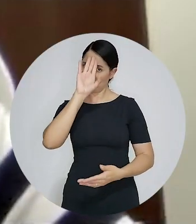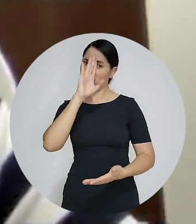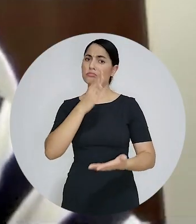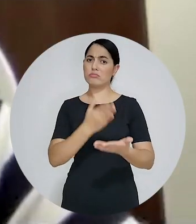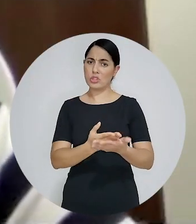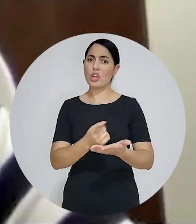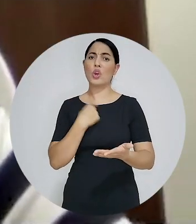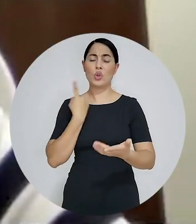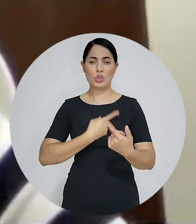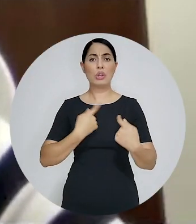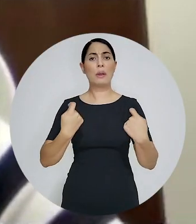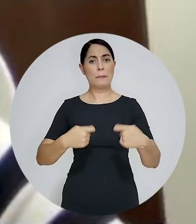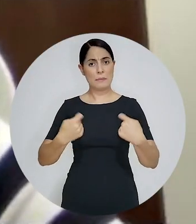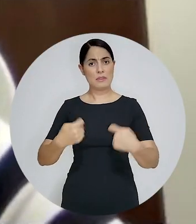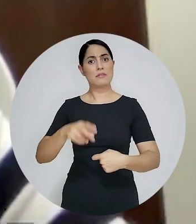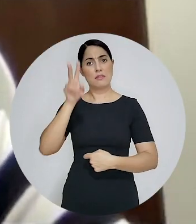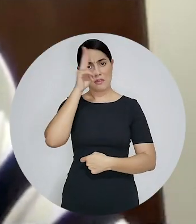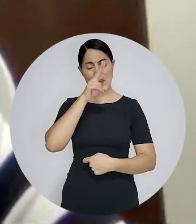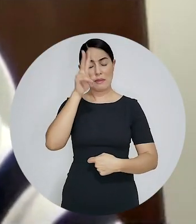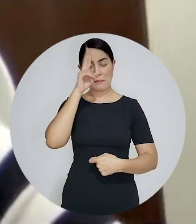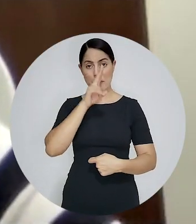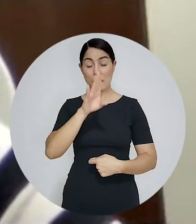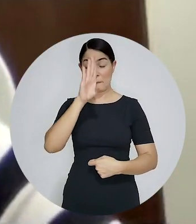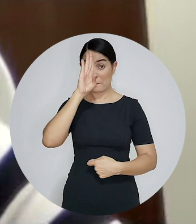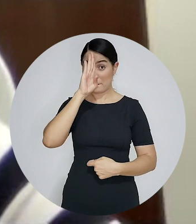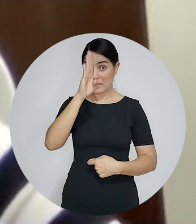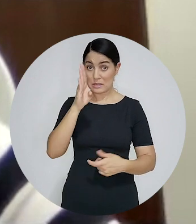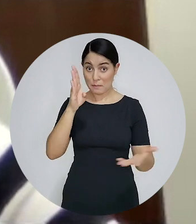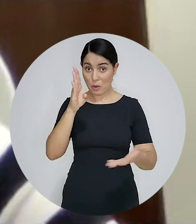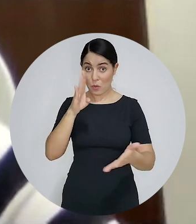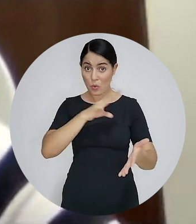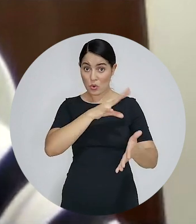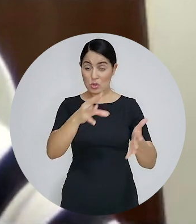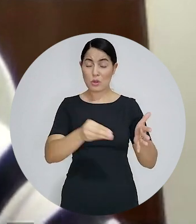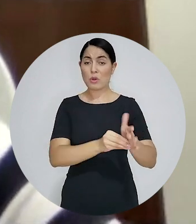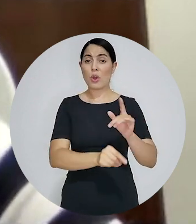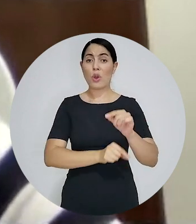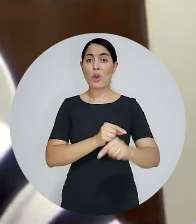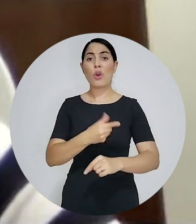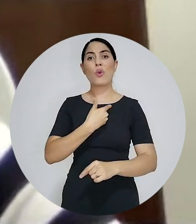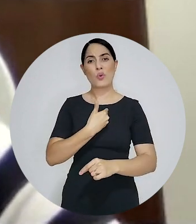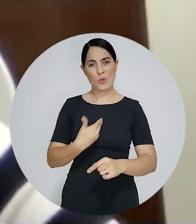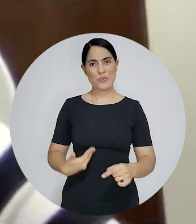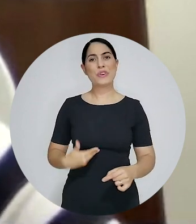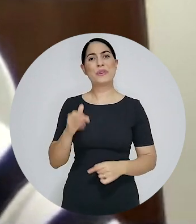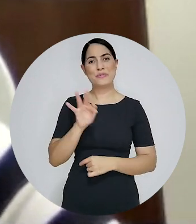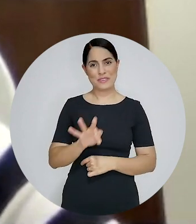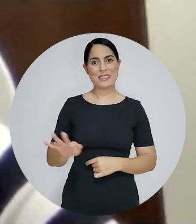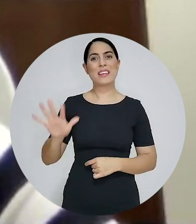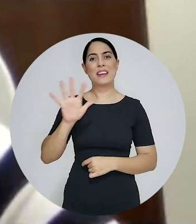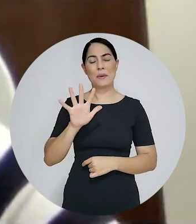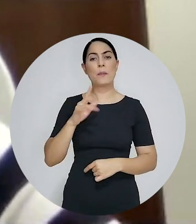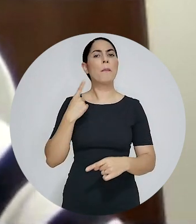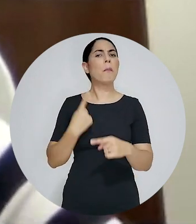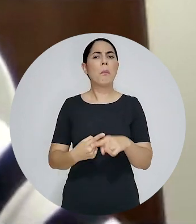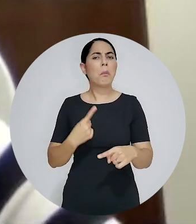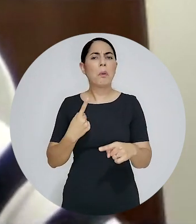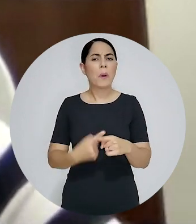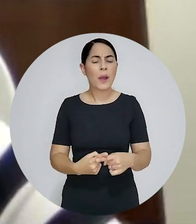que vale também lembrarmos que o maior passivo ambiental da Amazônia hoje é do governo